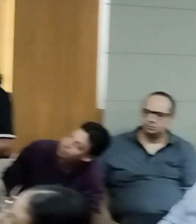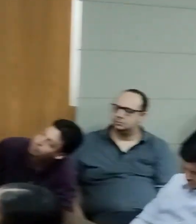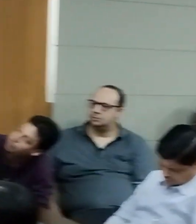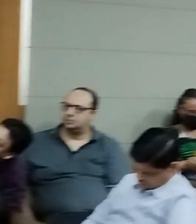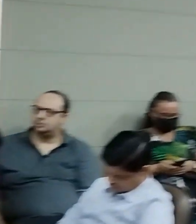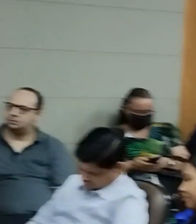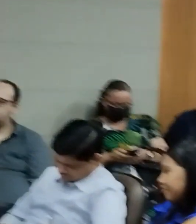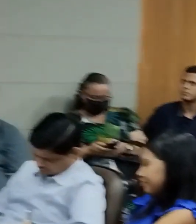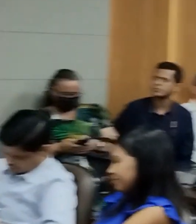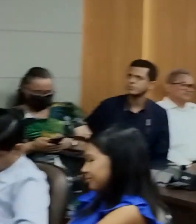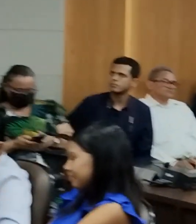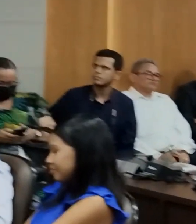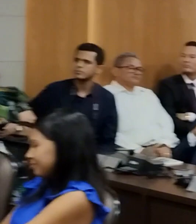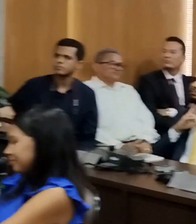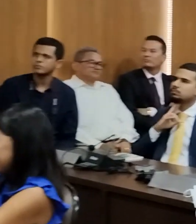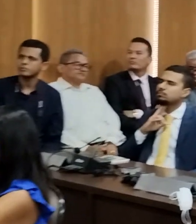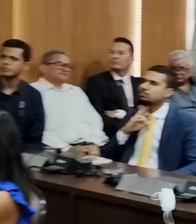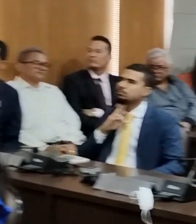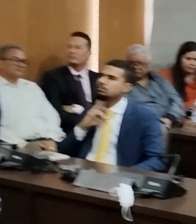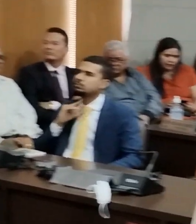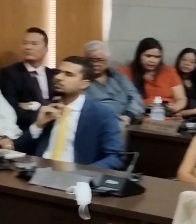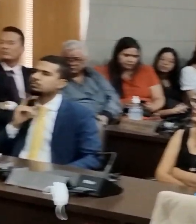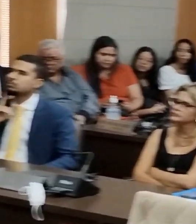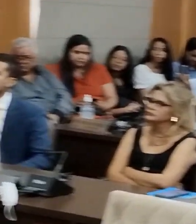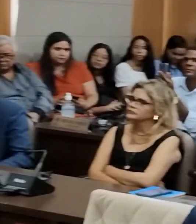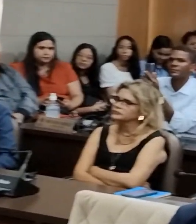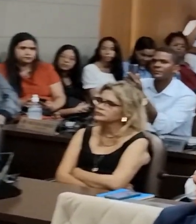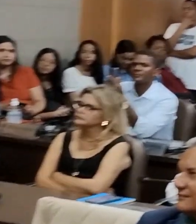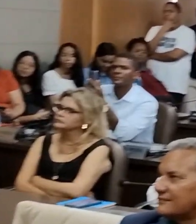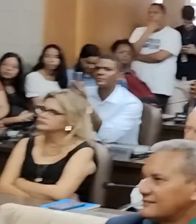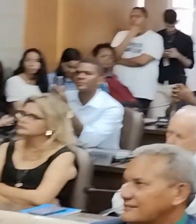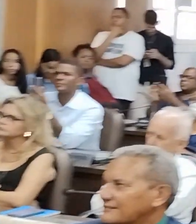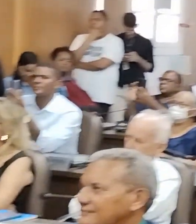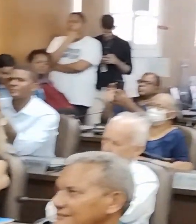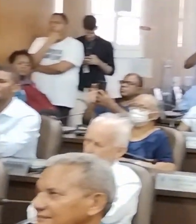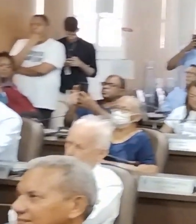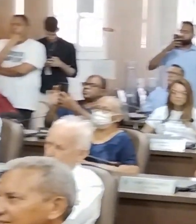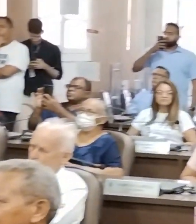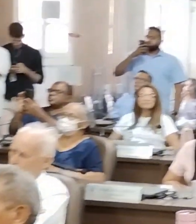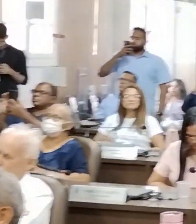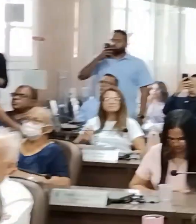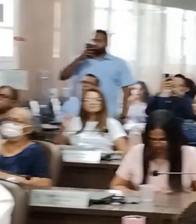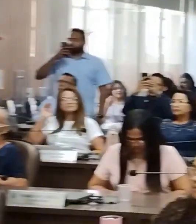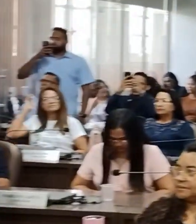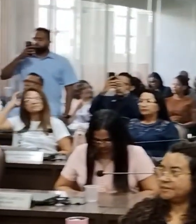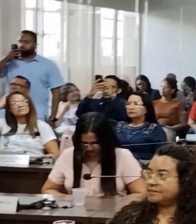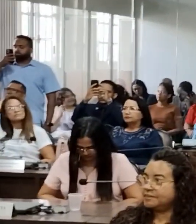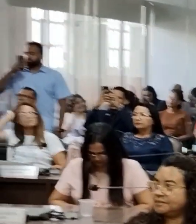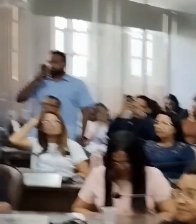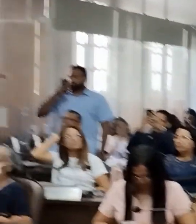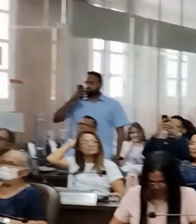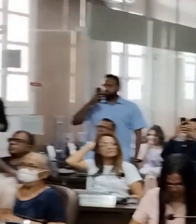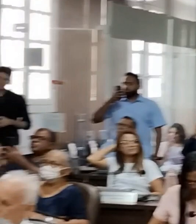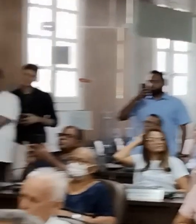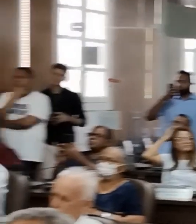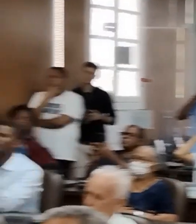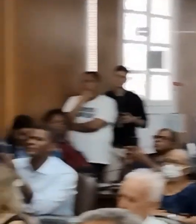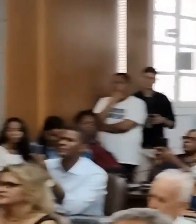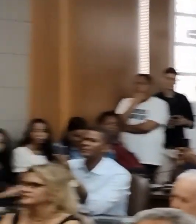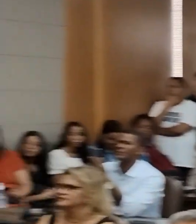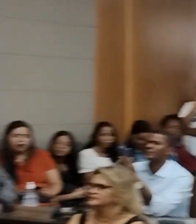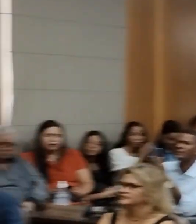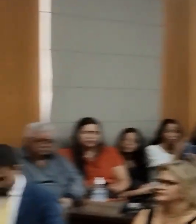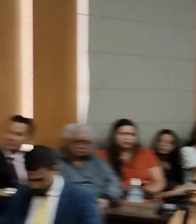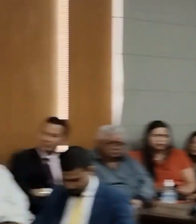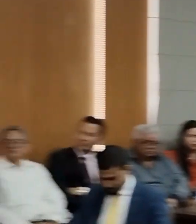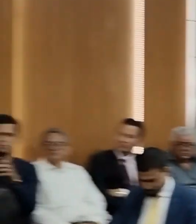preso em um túmulo. Tentaram prendê-lo, mas ele, depois de 3 dias,